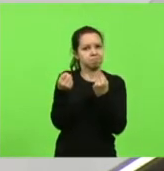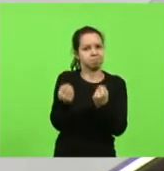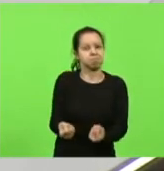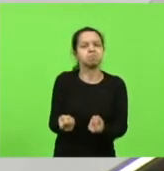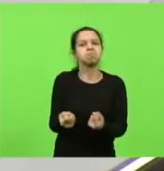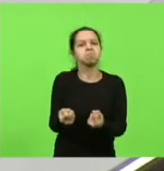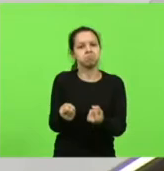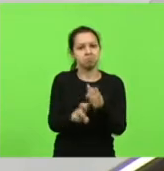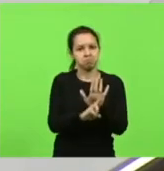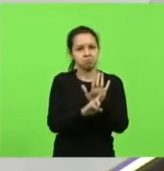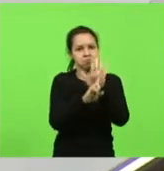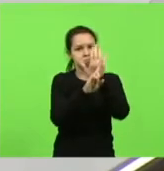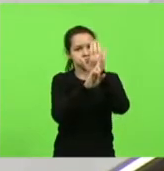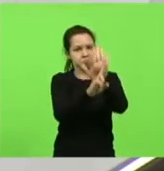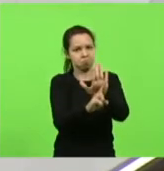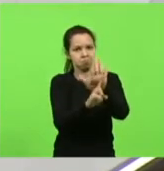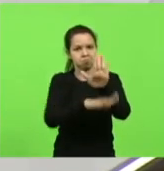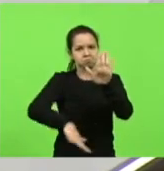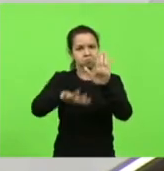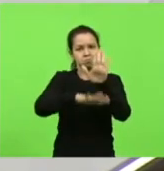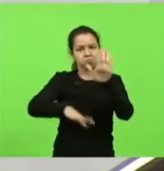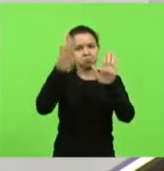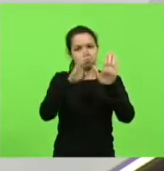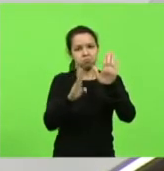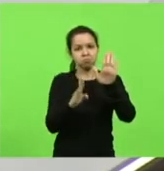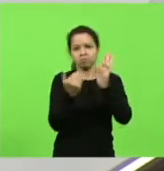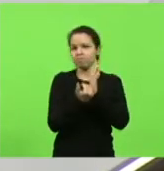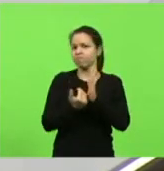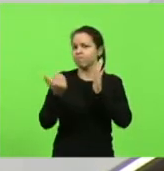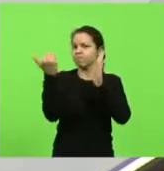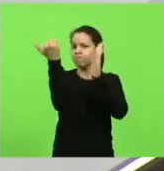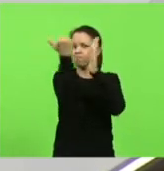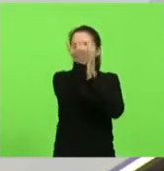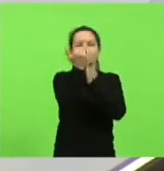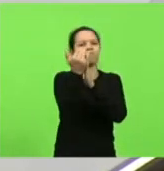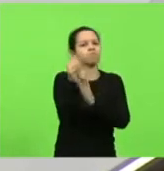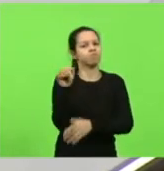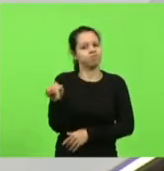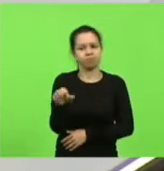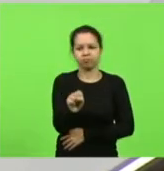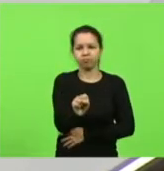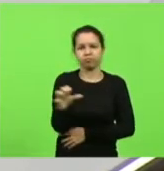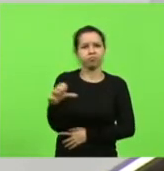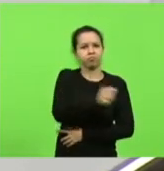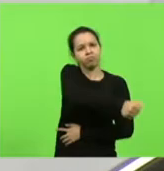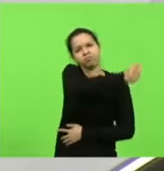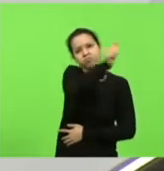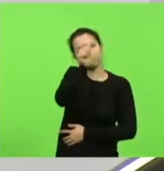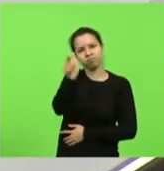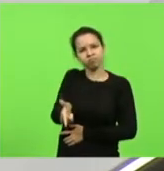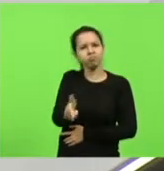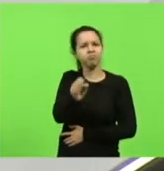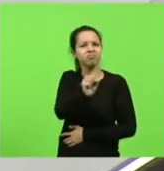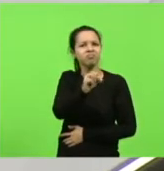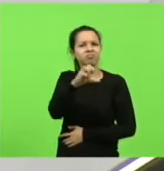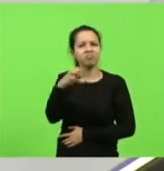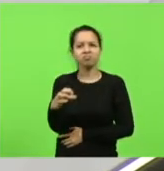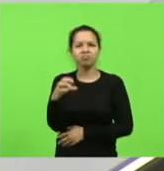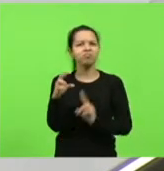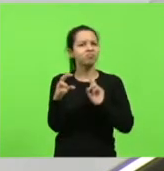muito maior do que Santa Catarina. Santa Catarina é vista, é posta de